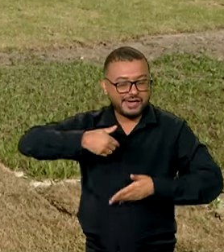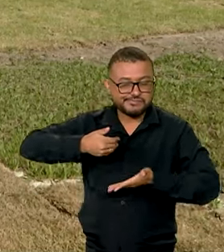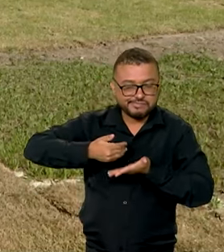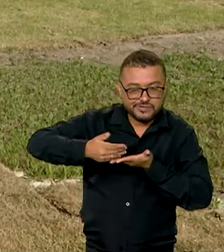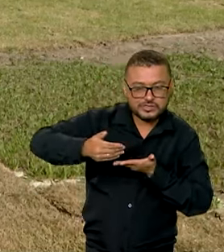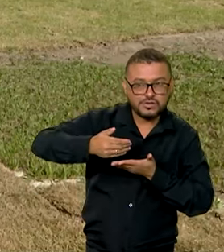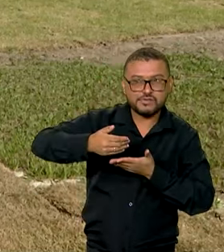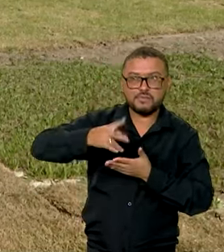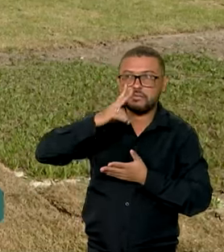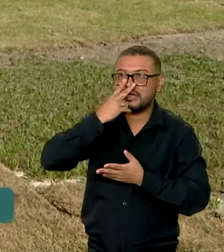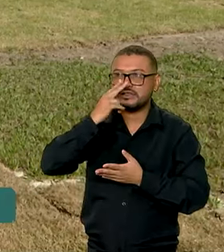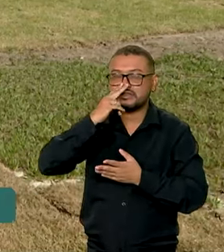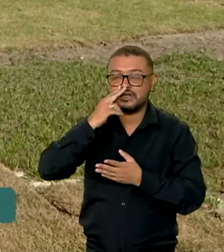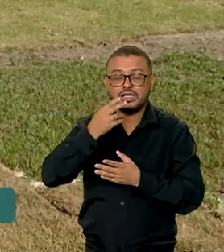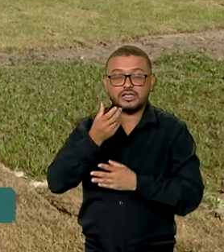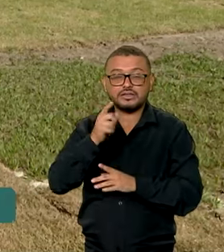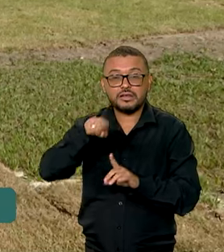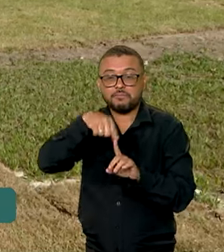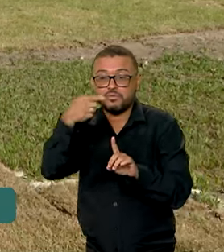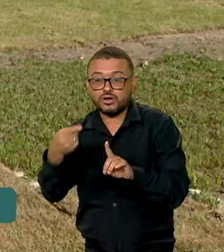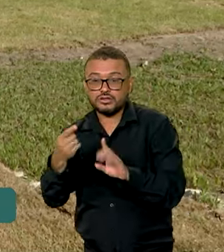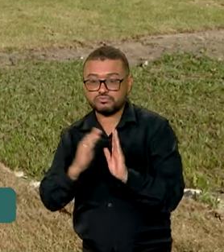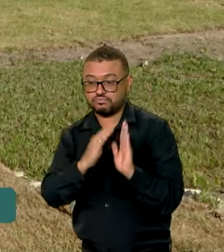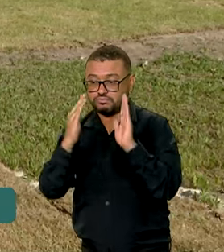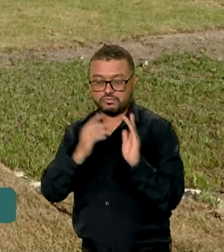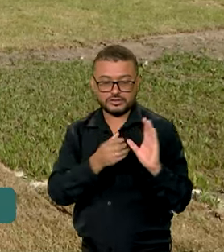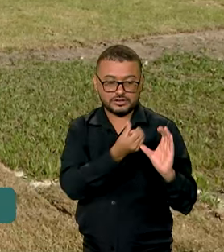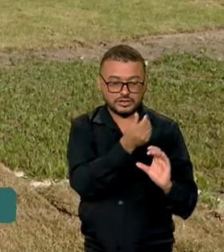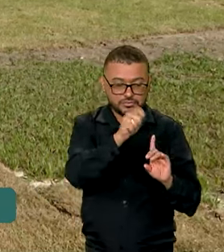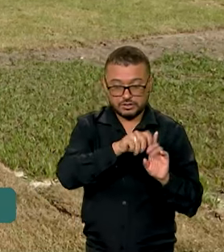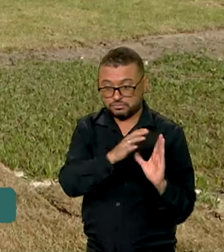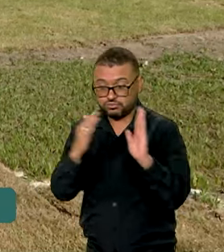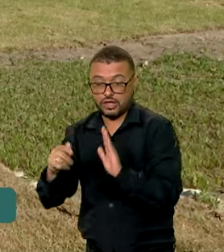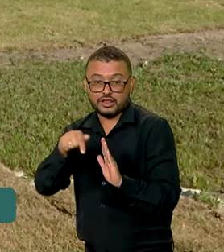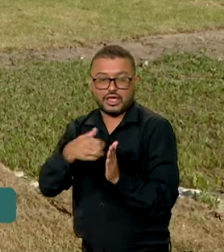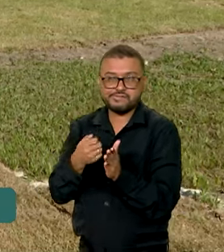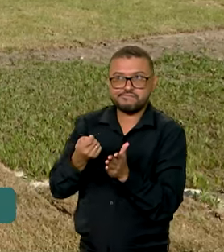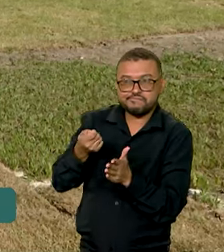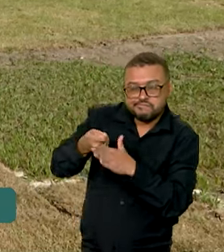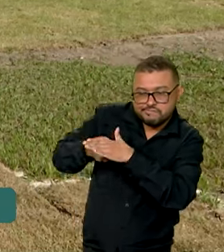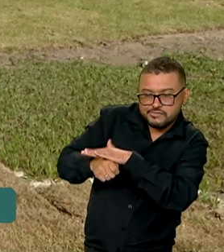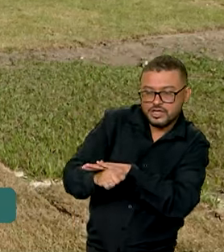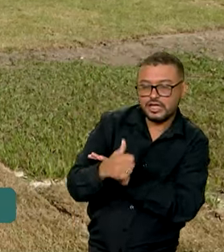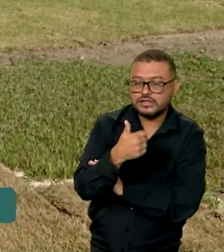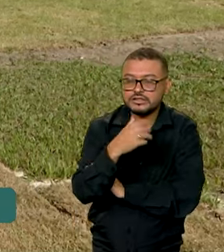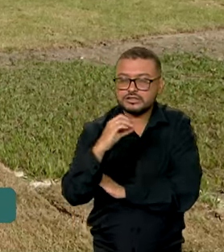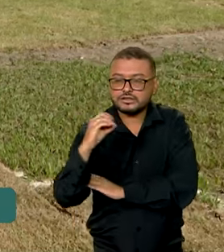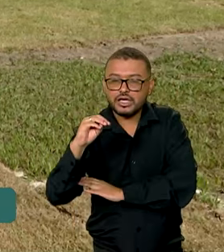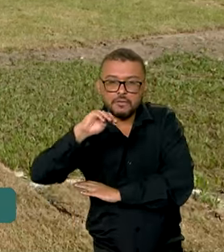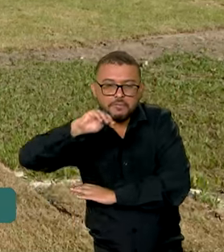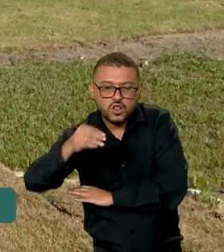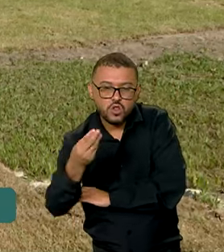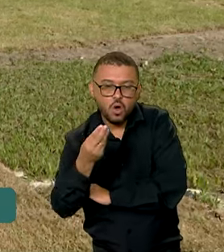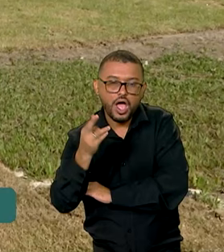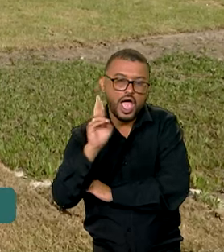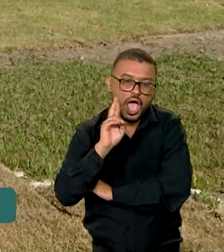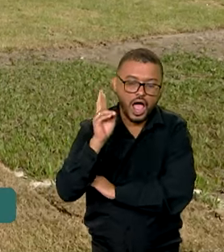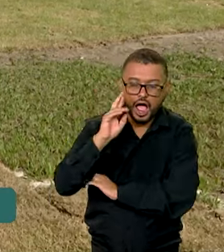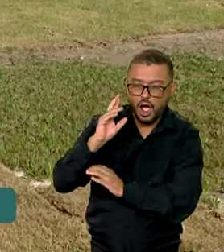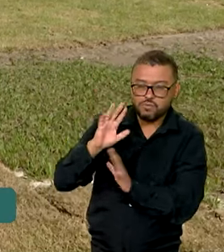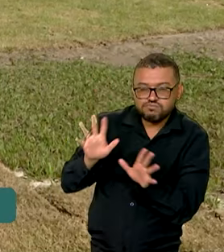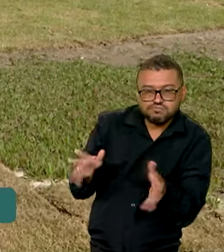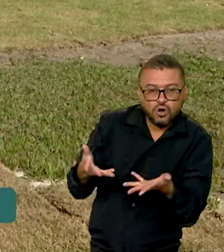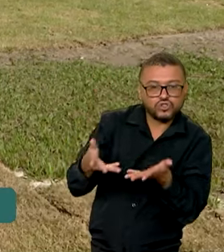para o segundo semestre deste ano e, como você falou, vai investir aí 100 milhões de reais para